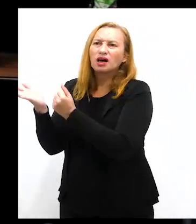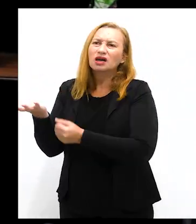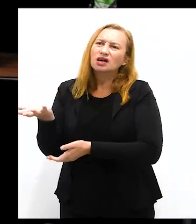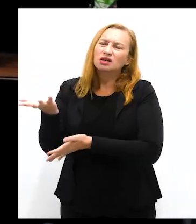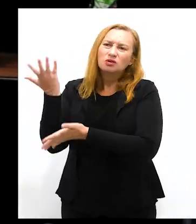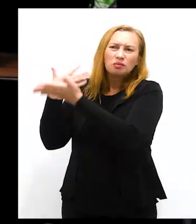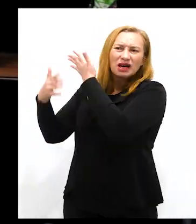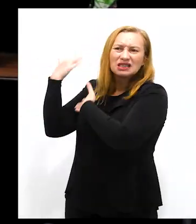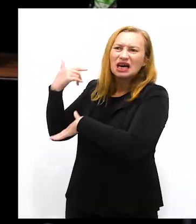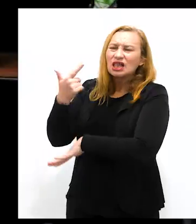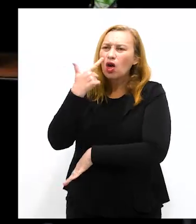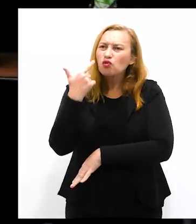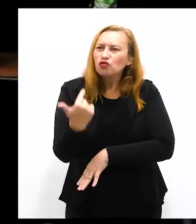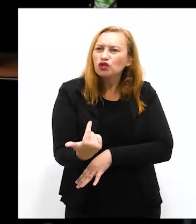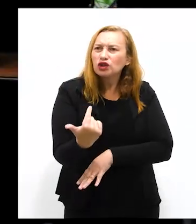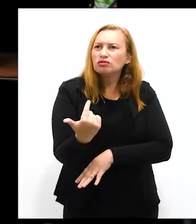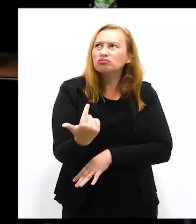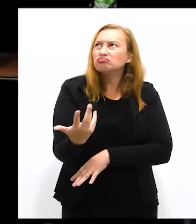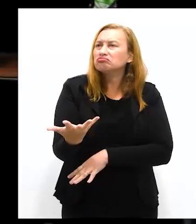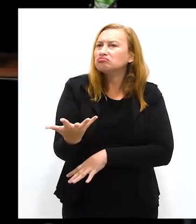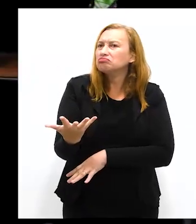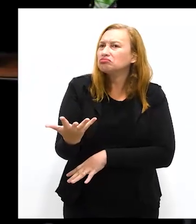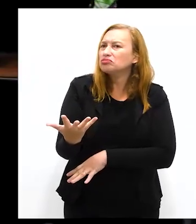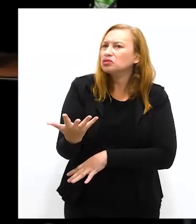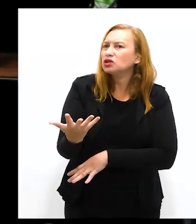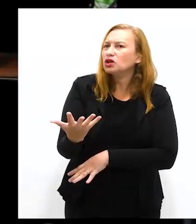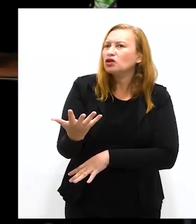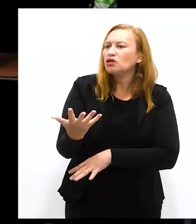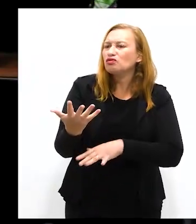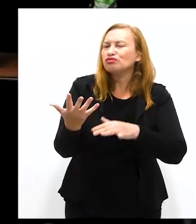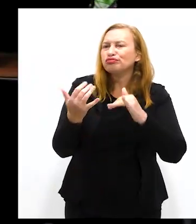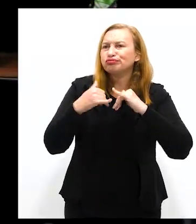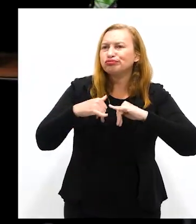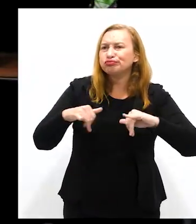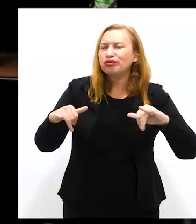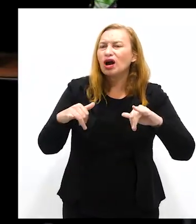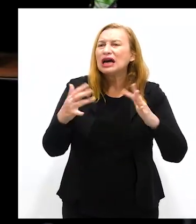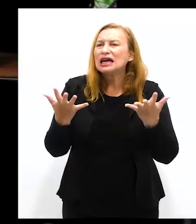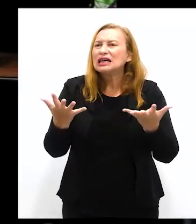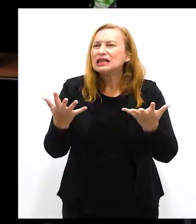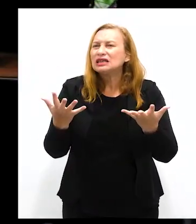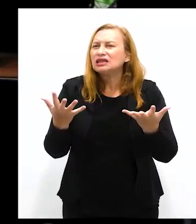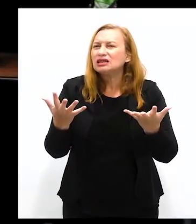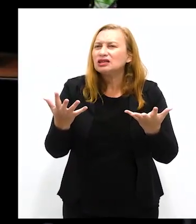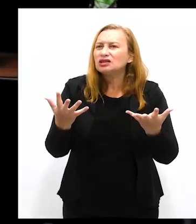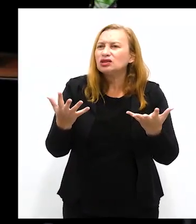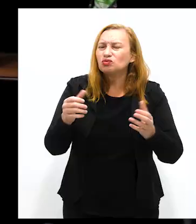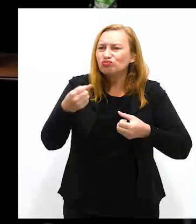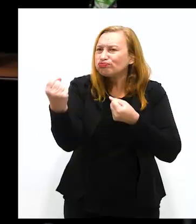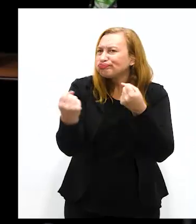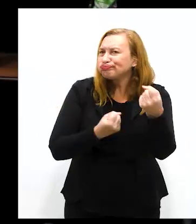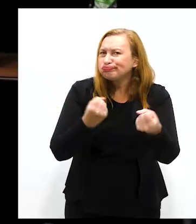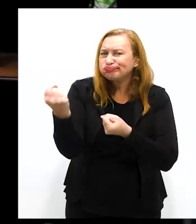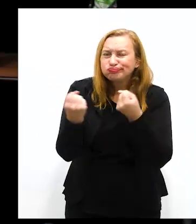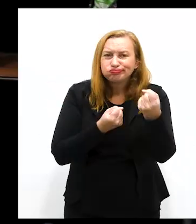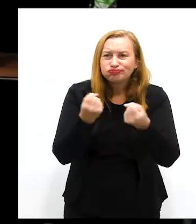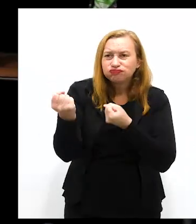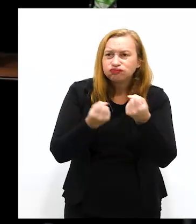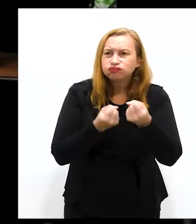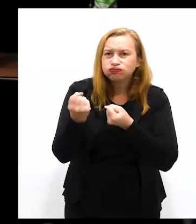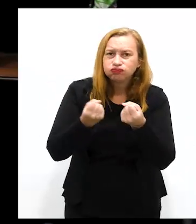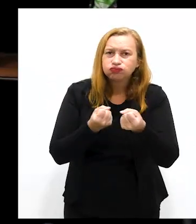e eu vi uma publicidade e que o